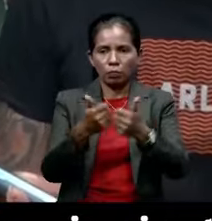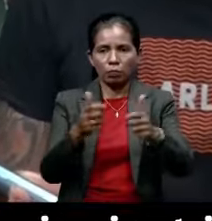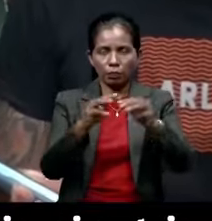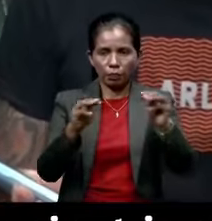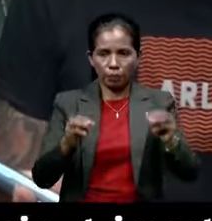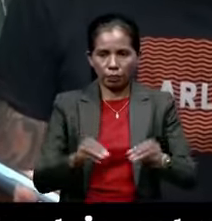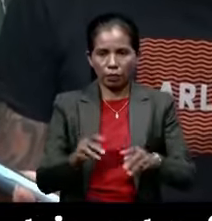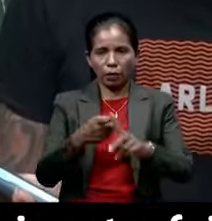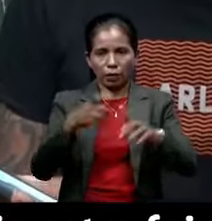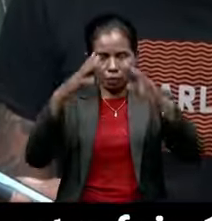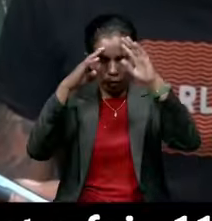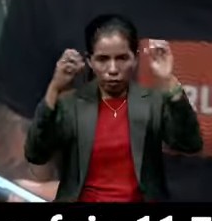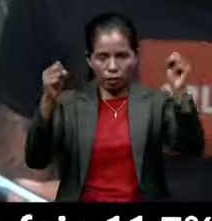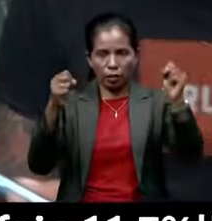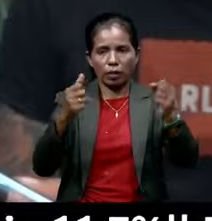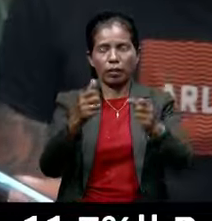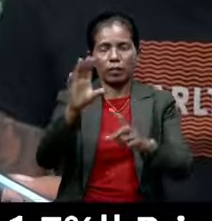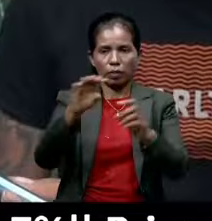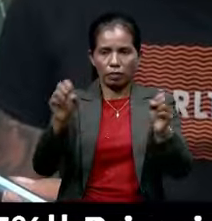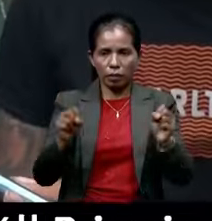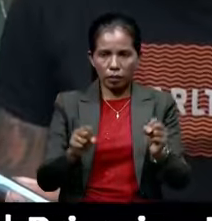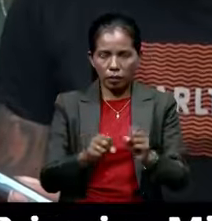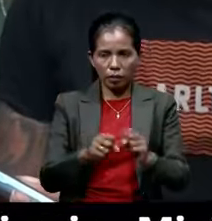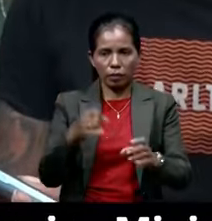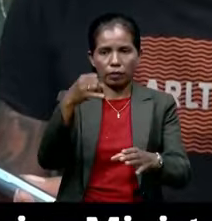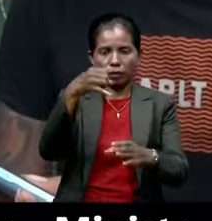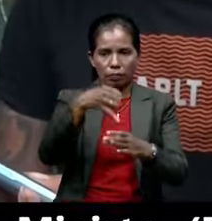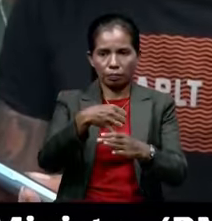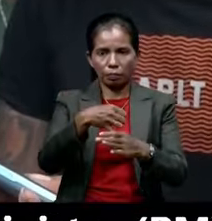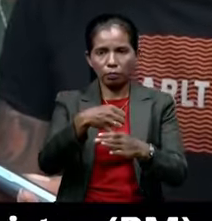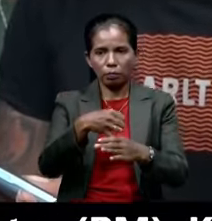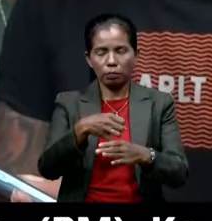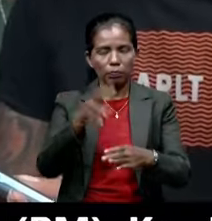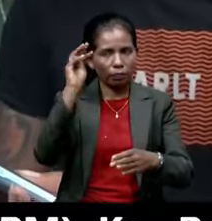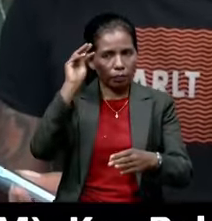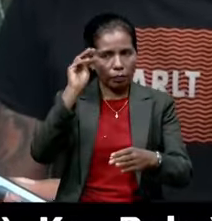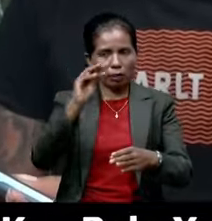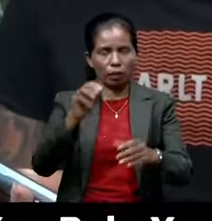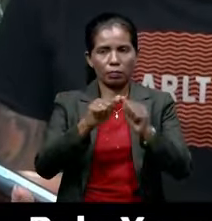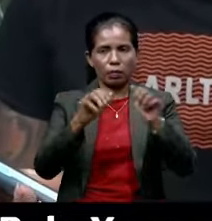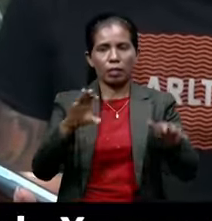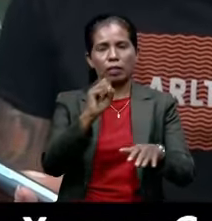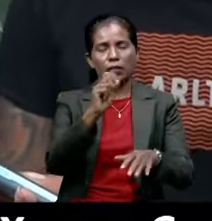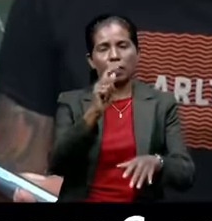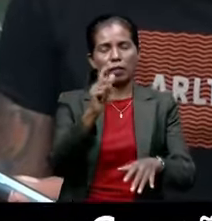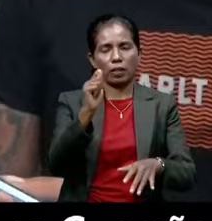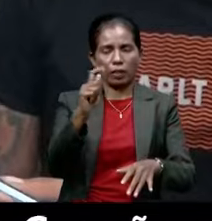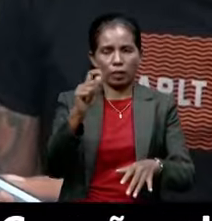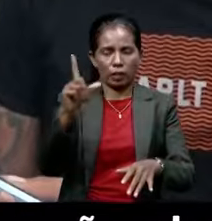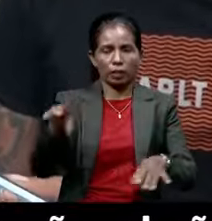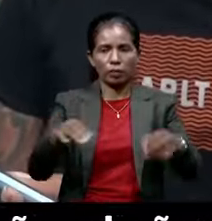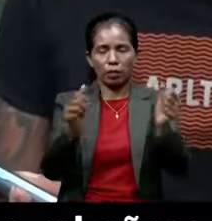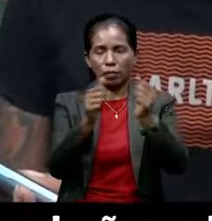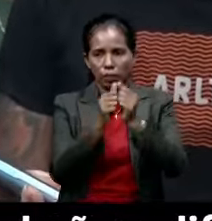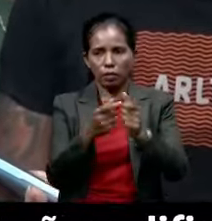usi presidente autoridade, incluimos o parte Ministério Administração Estatal. Ali usi coordenação de serviço, né?